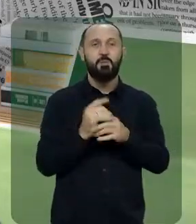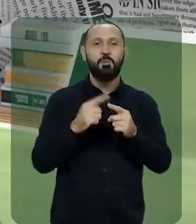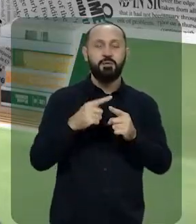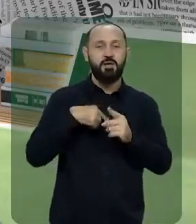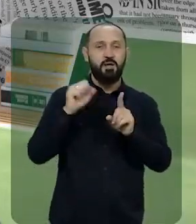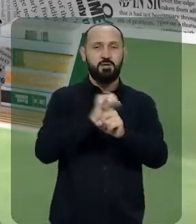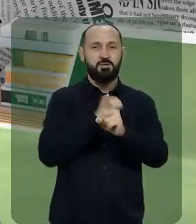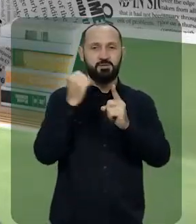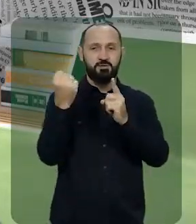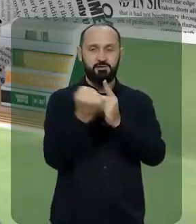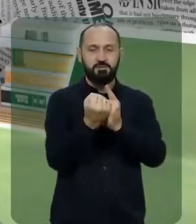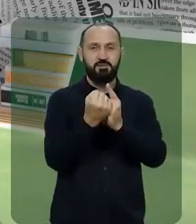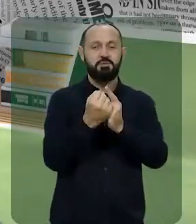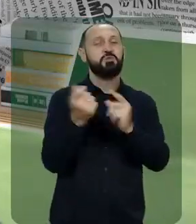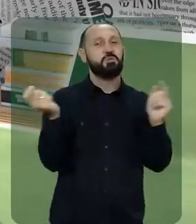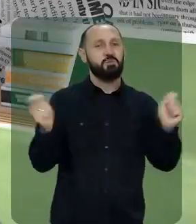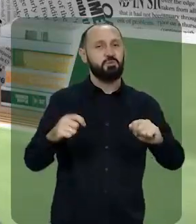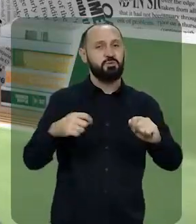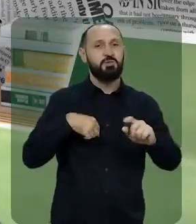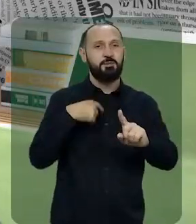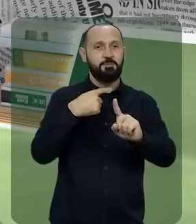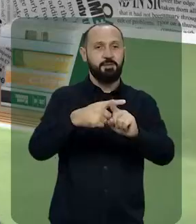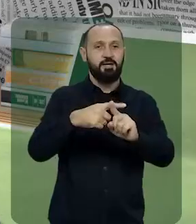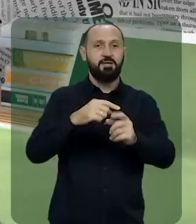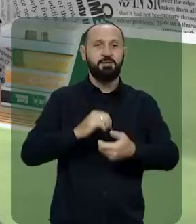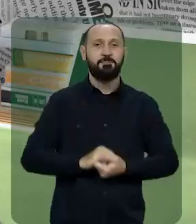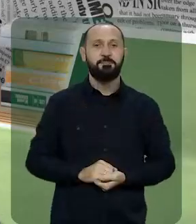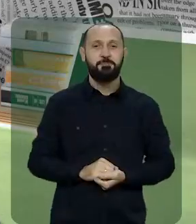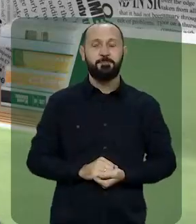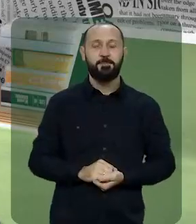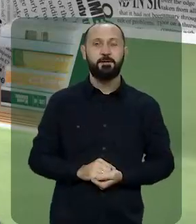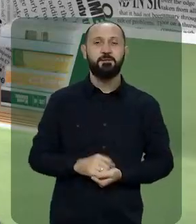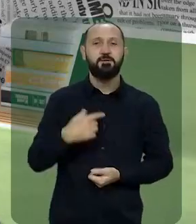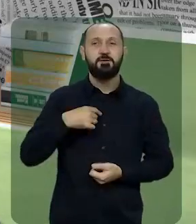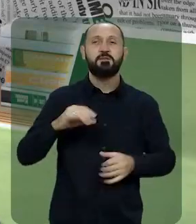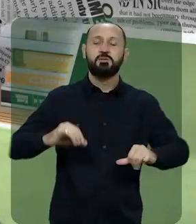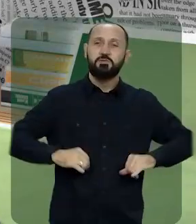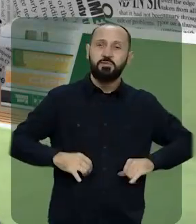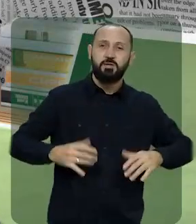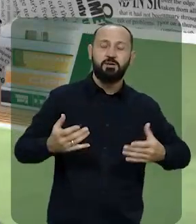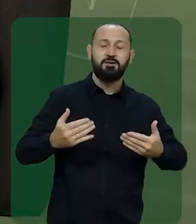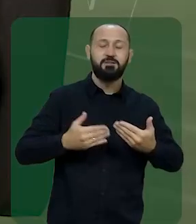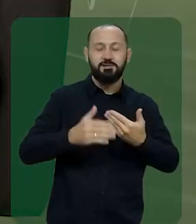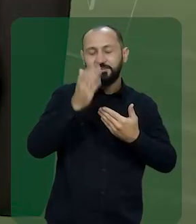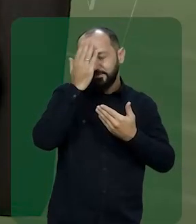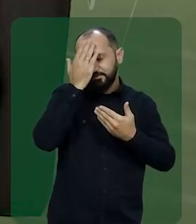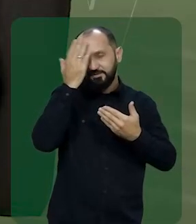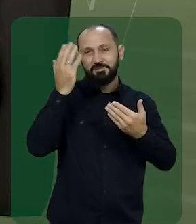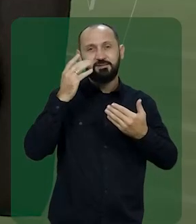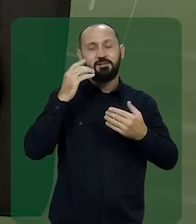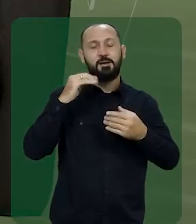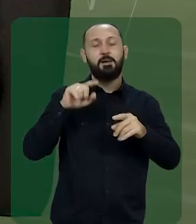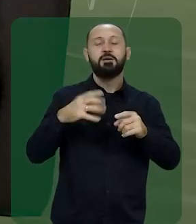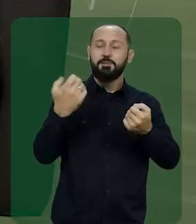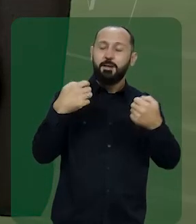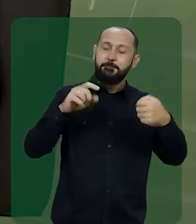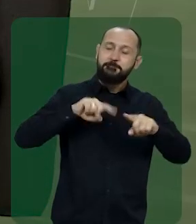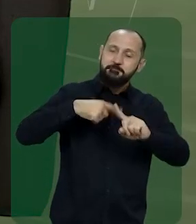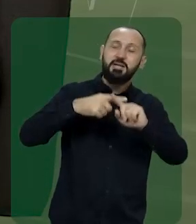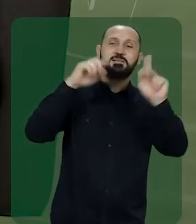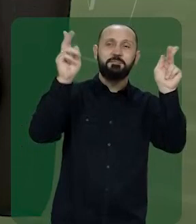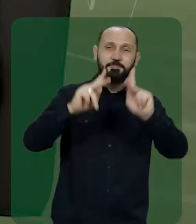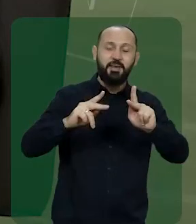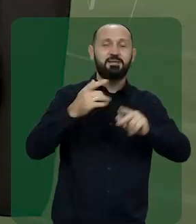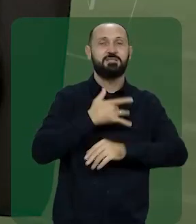puder falar sobre direitos, né, que for possível, né, fazer isso. Porque a sociedade, todos